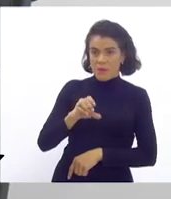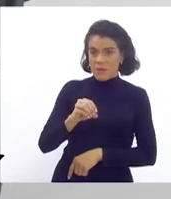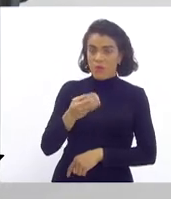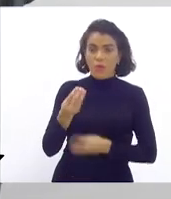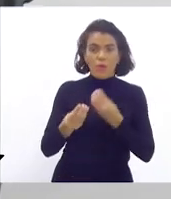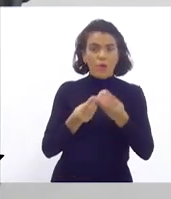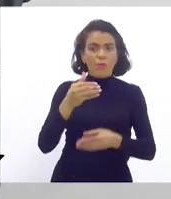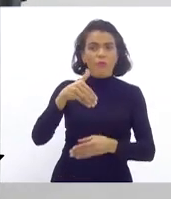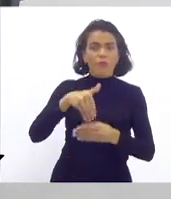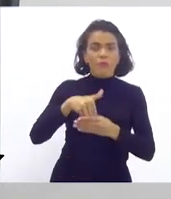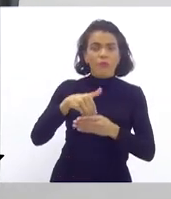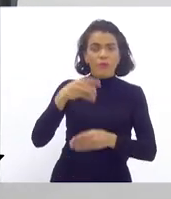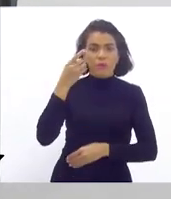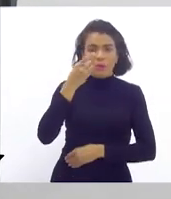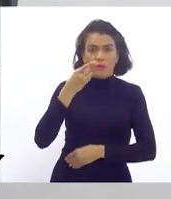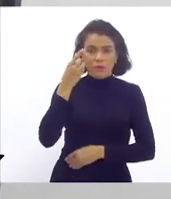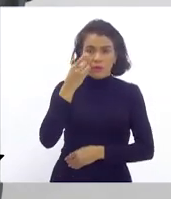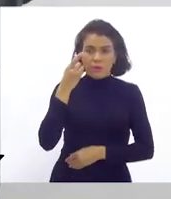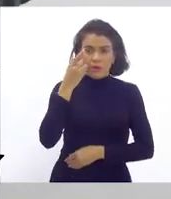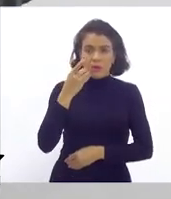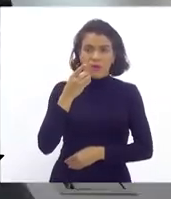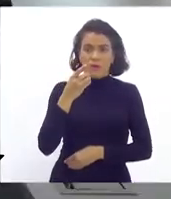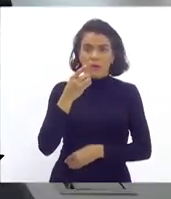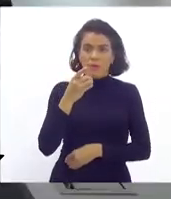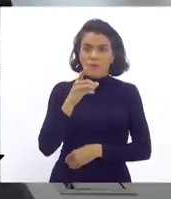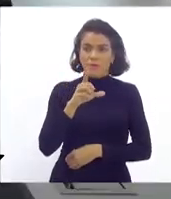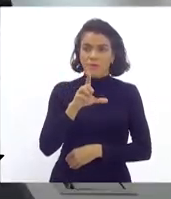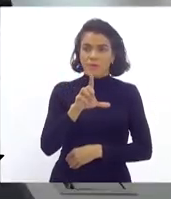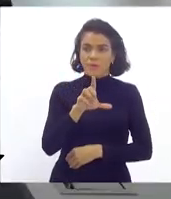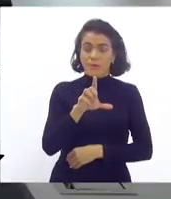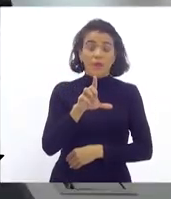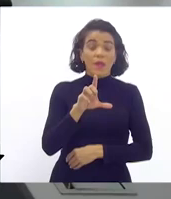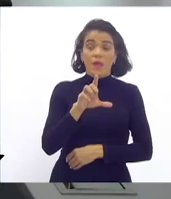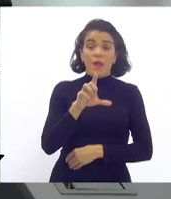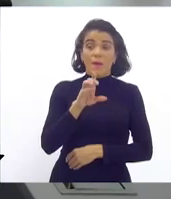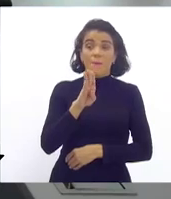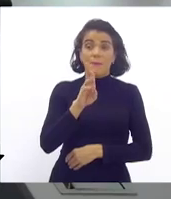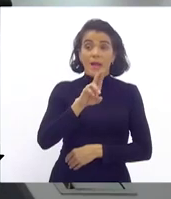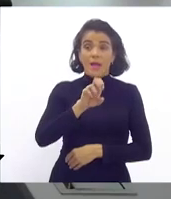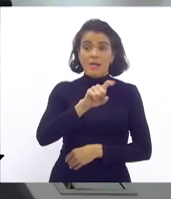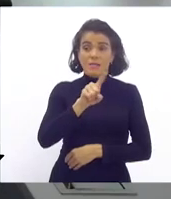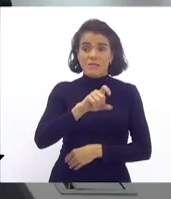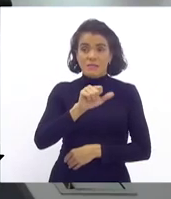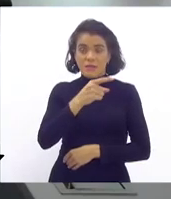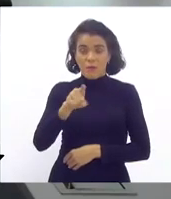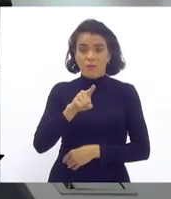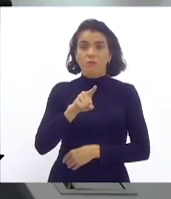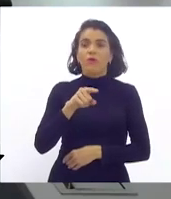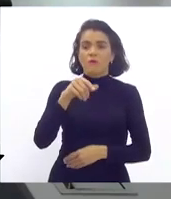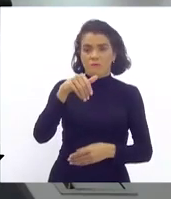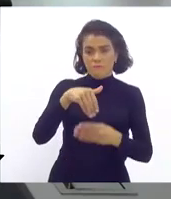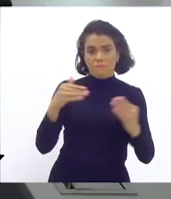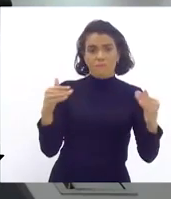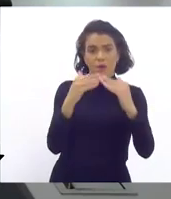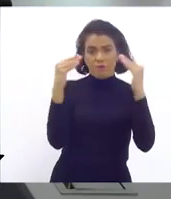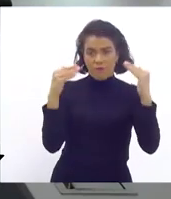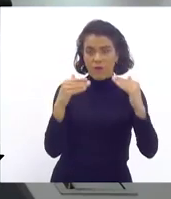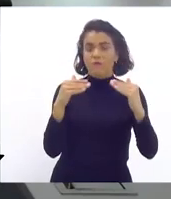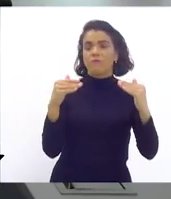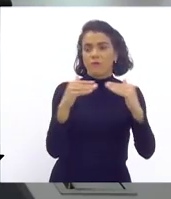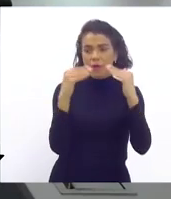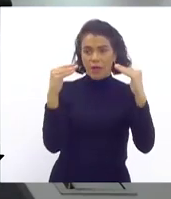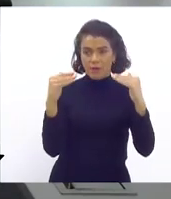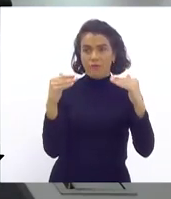vota Deputado Daniel por favor Deputado brasão Deputado Deputado pombel